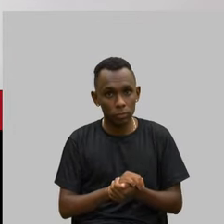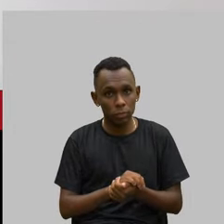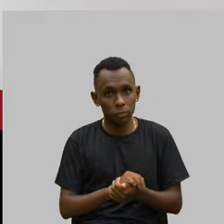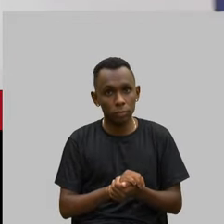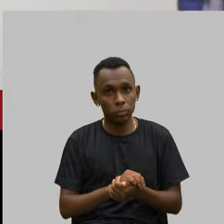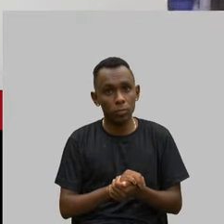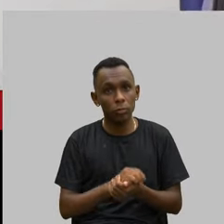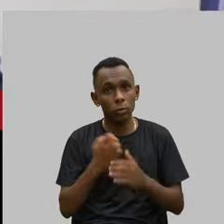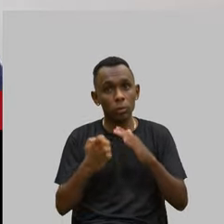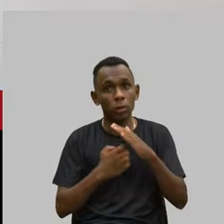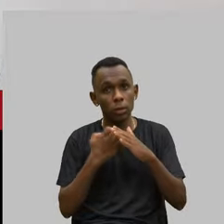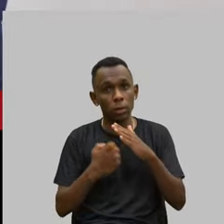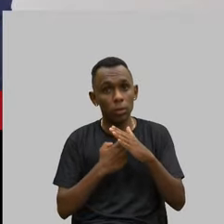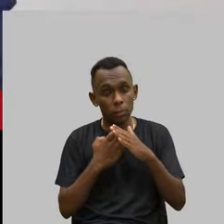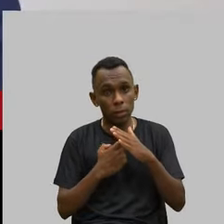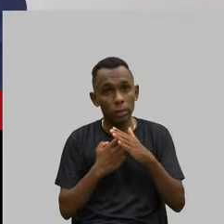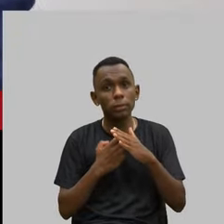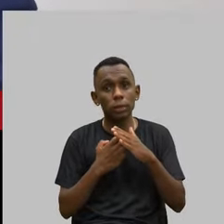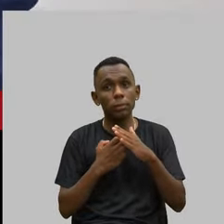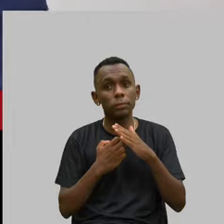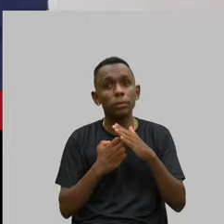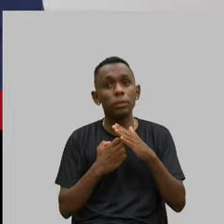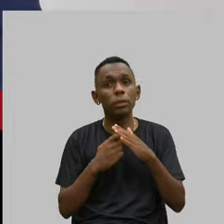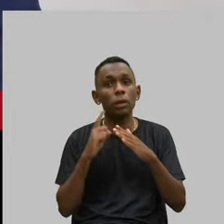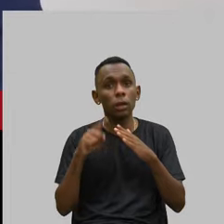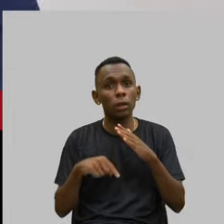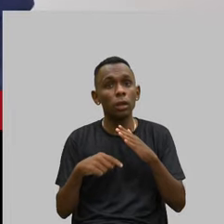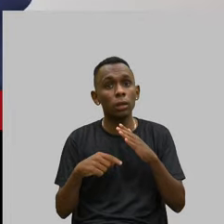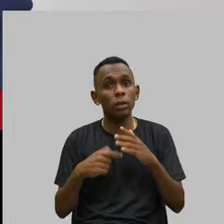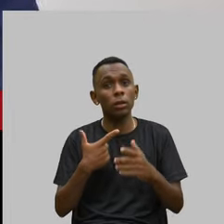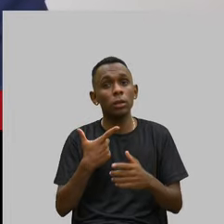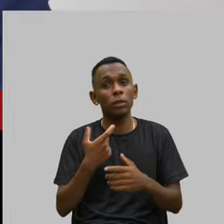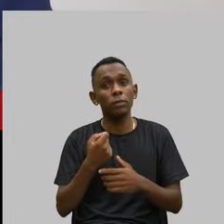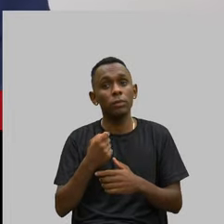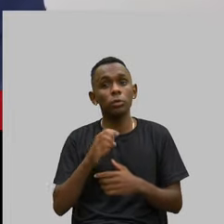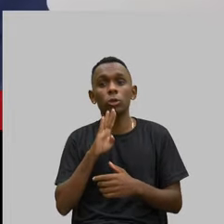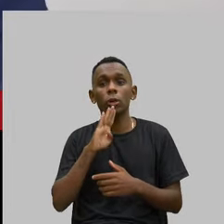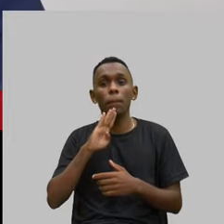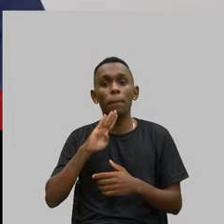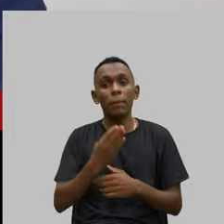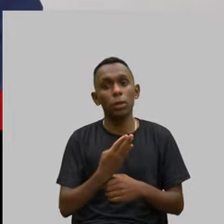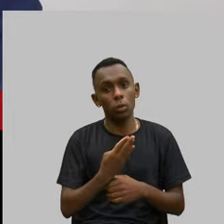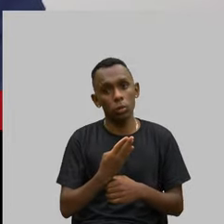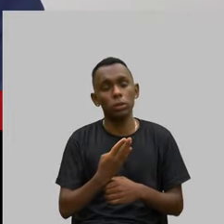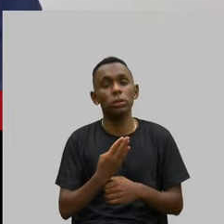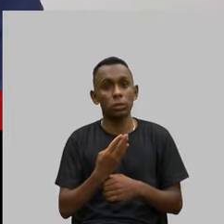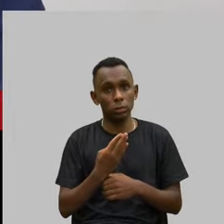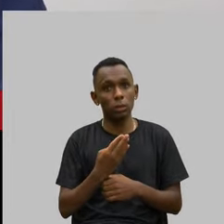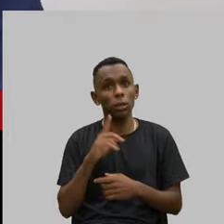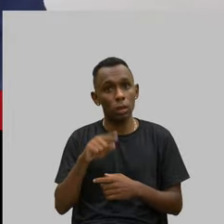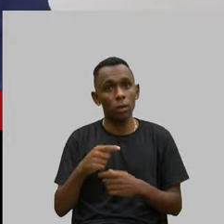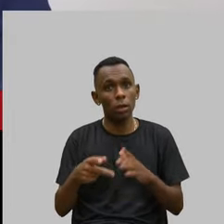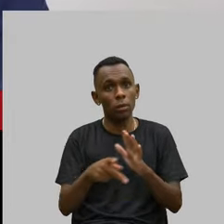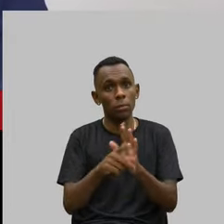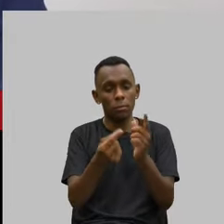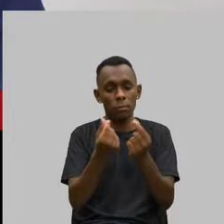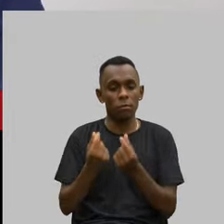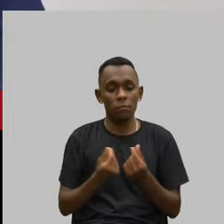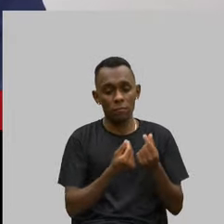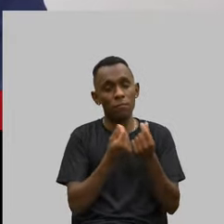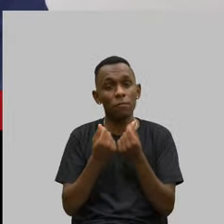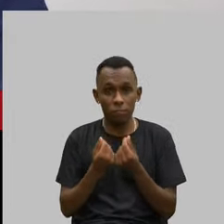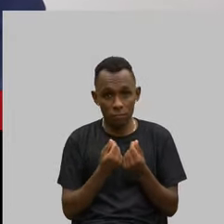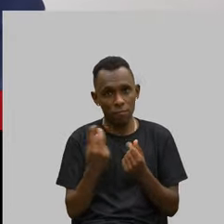saxs tinha avaliado Deputado sergo Rodrigues a codemig em 20 bilhões e que esse seria o valor de alienação da empresa